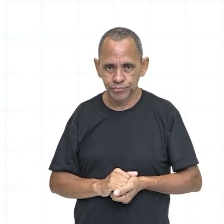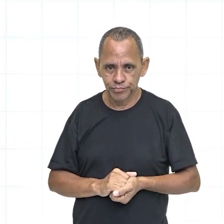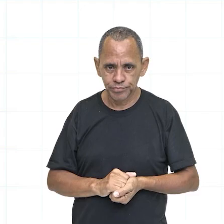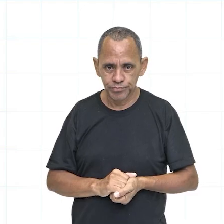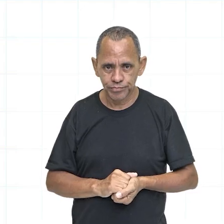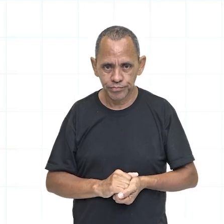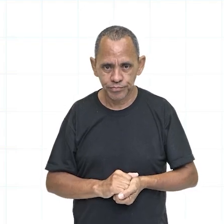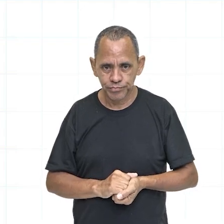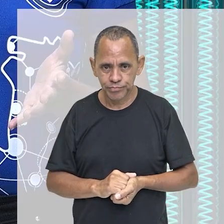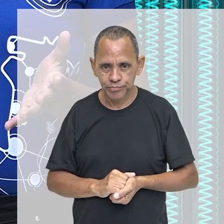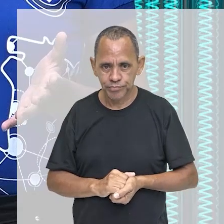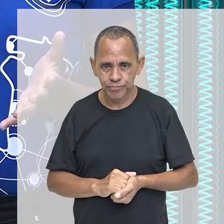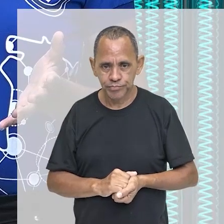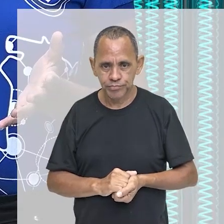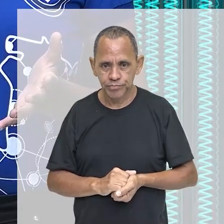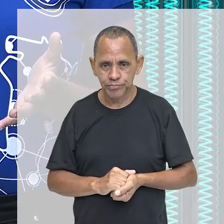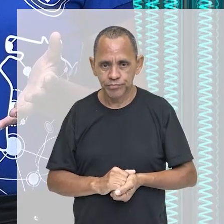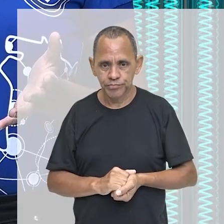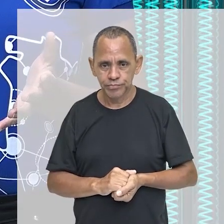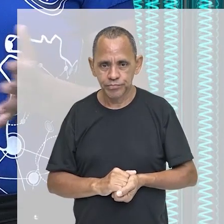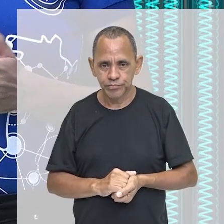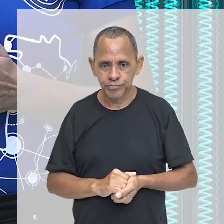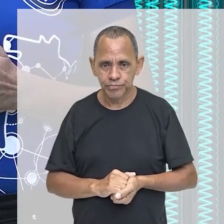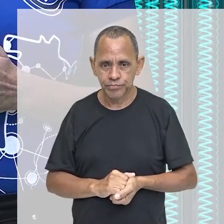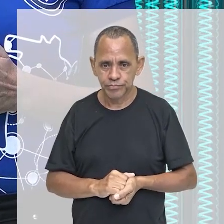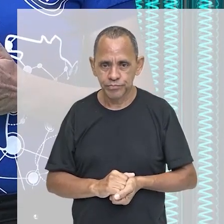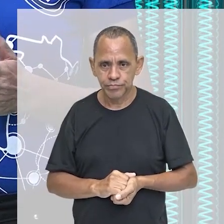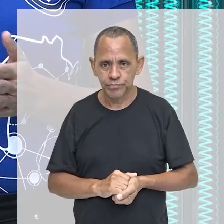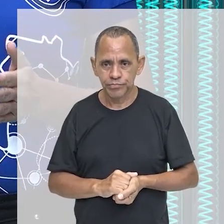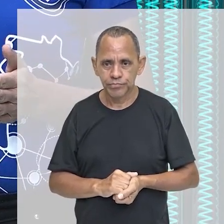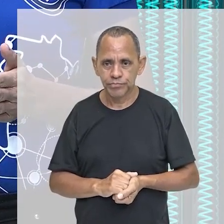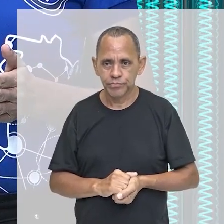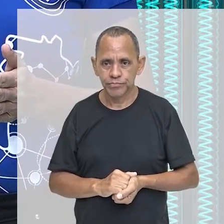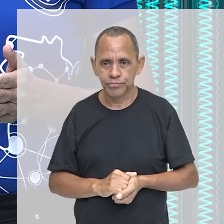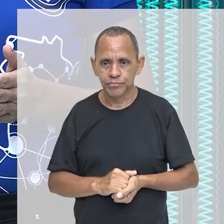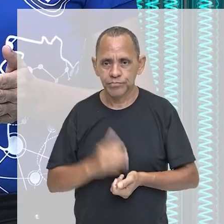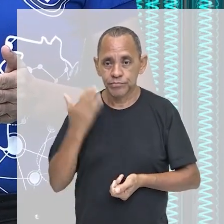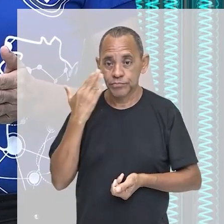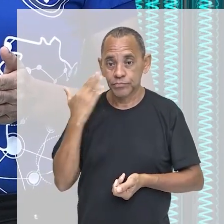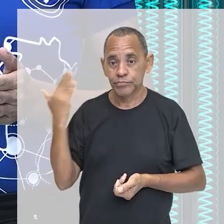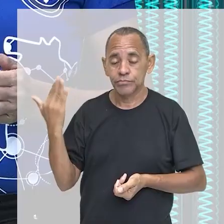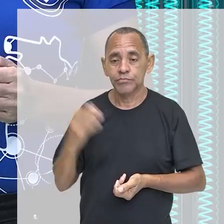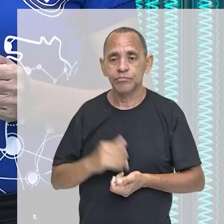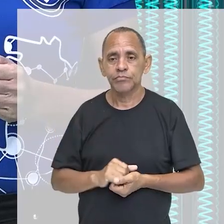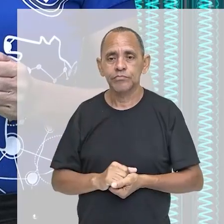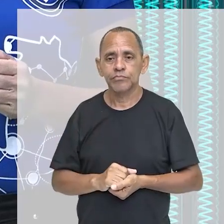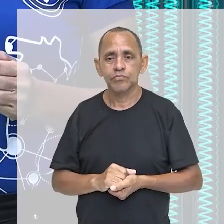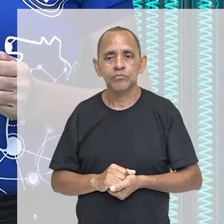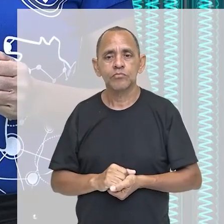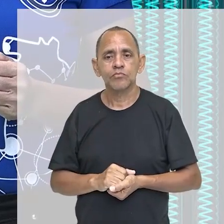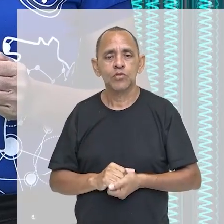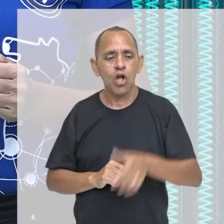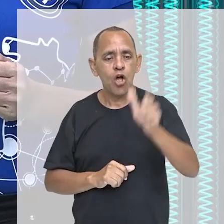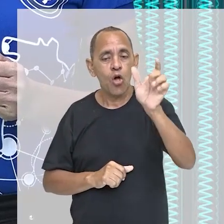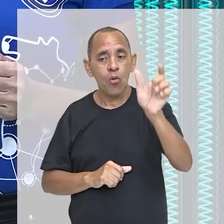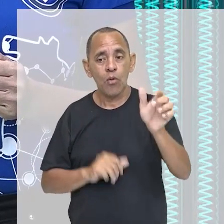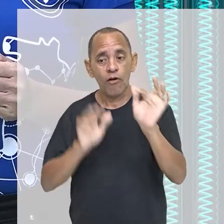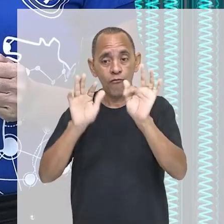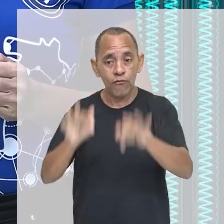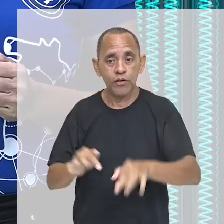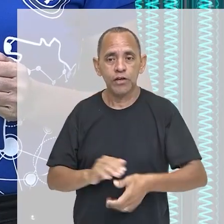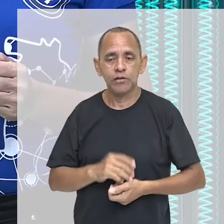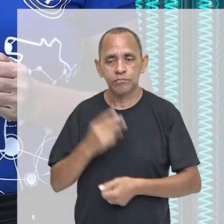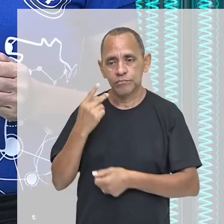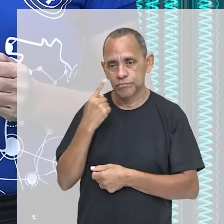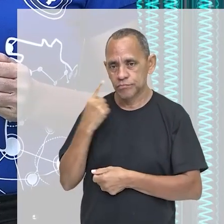ideias. Vamos ver exemplos aqui comigo, então? Olha só, nós temos aqui a nossa personagem Potira e a frase sobre ela é o seguinte: